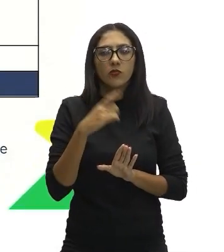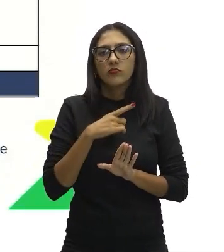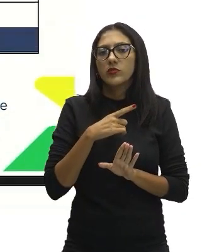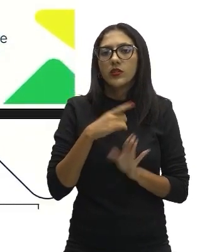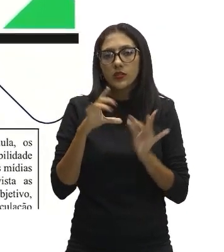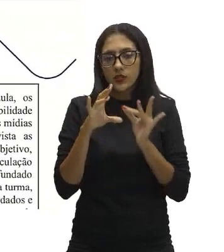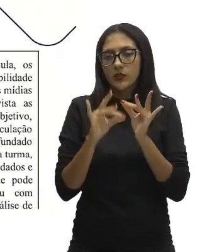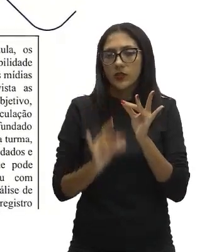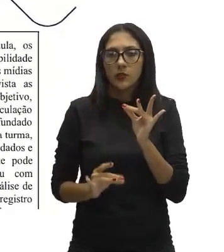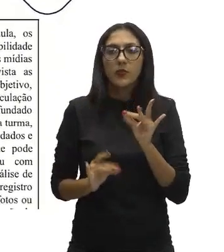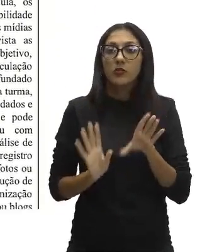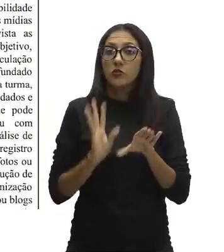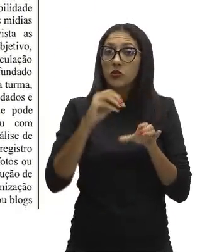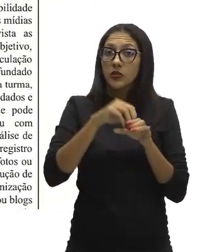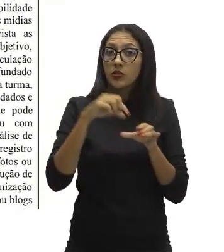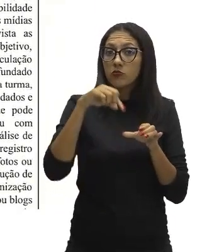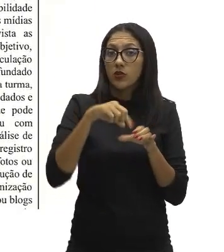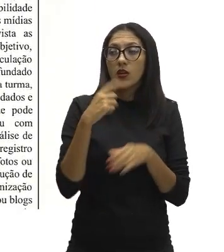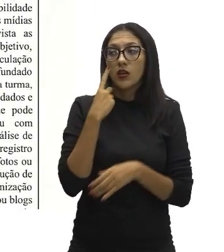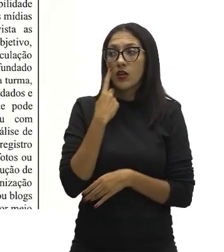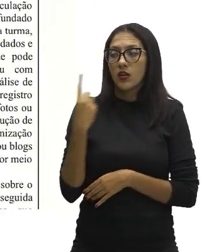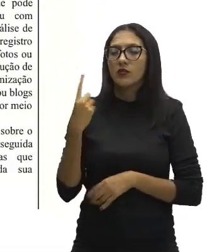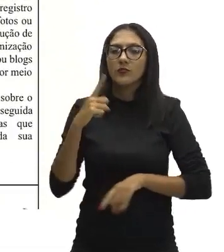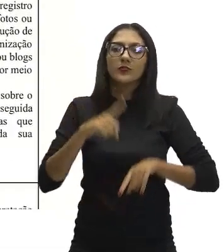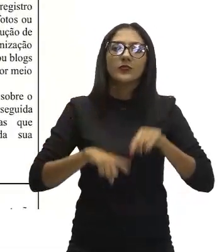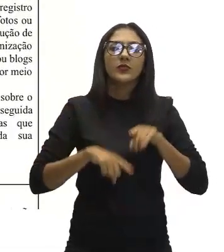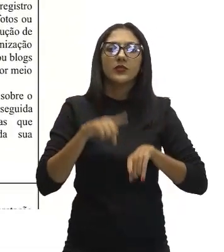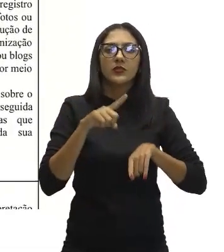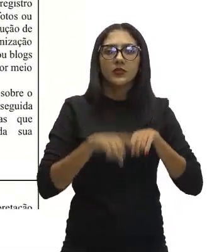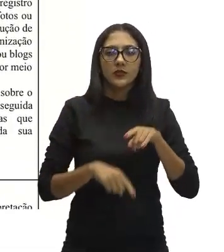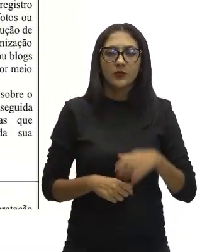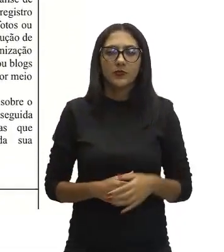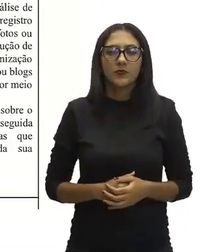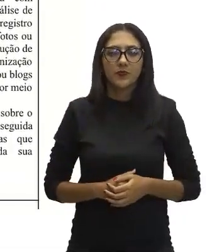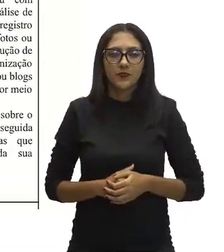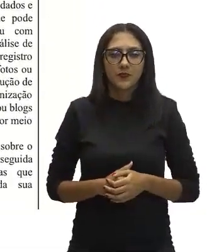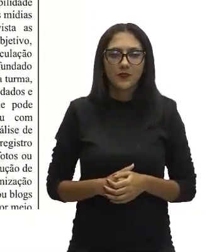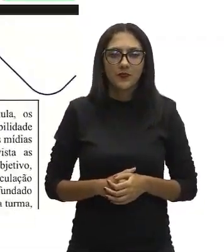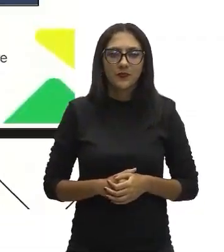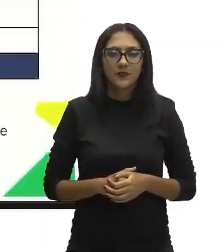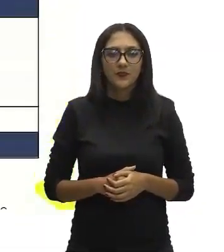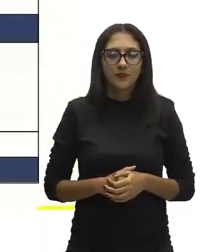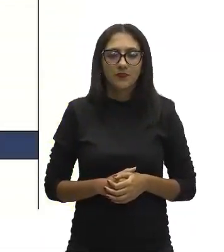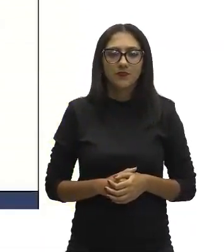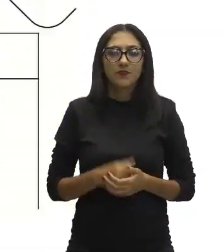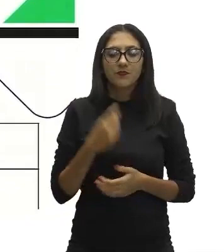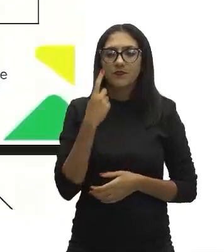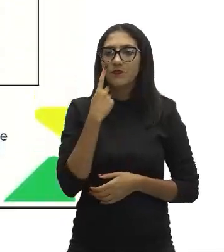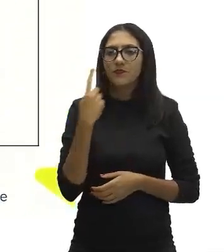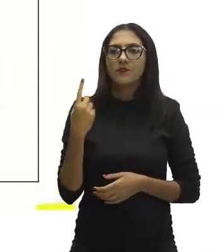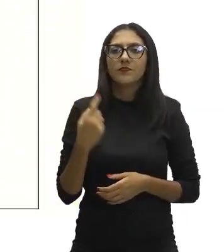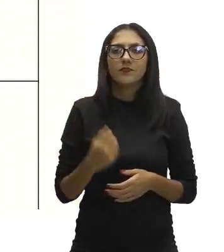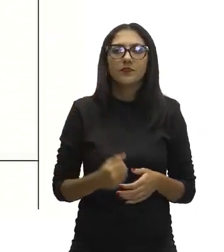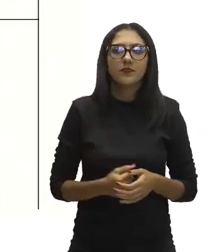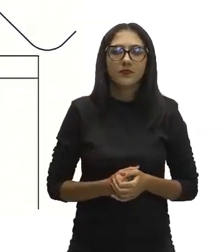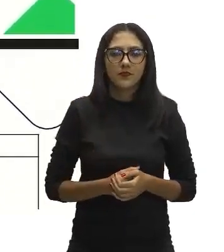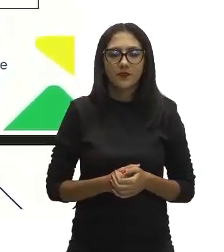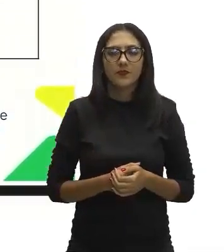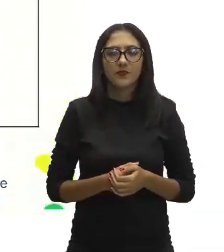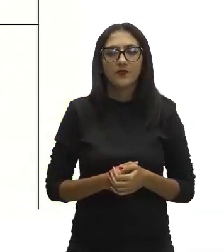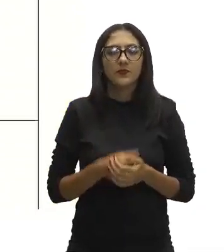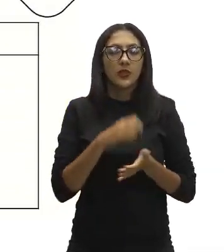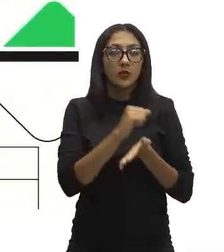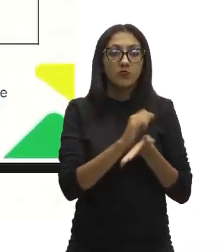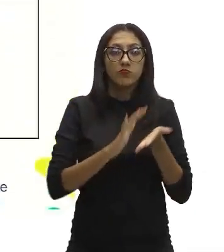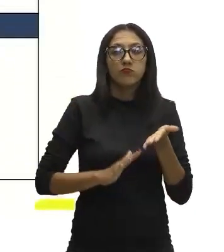pouquinho, Ellen, dentro do plano de aula. Na parte que tem as atividades diversificadas. Na parte que tem isso.